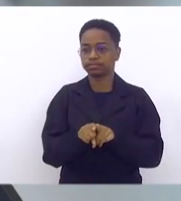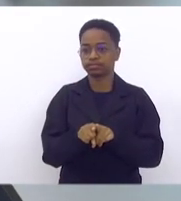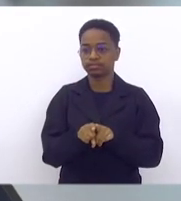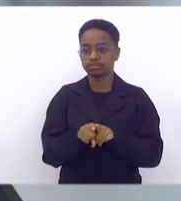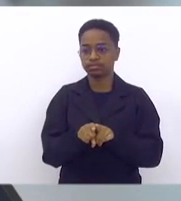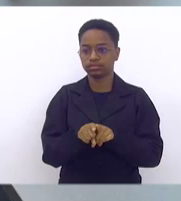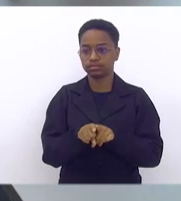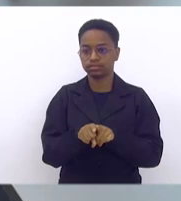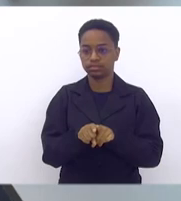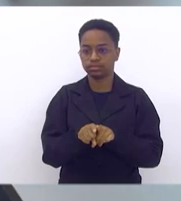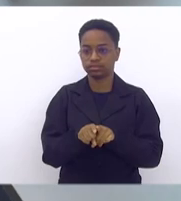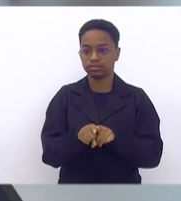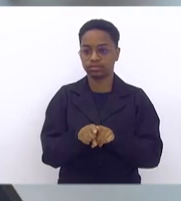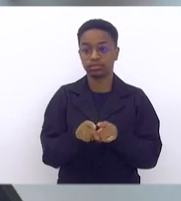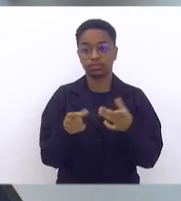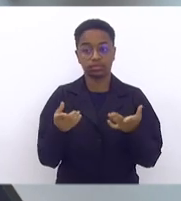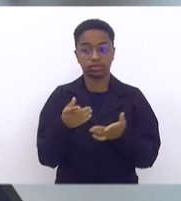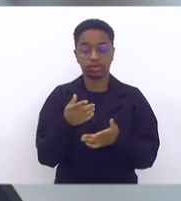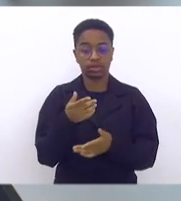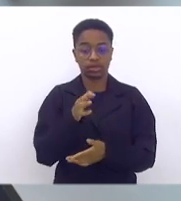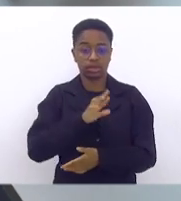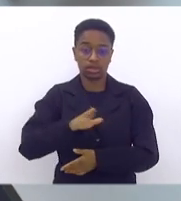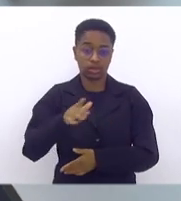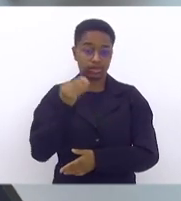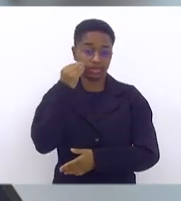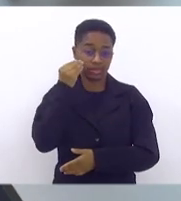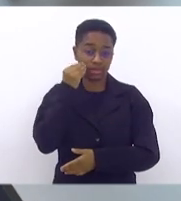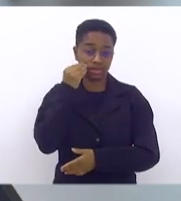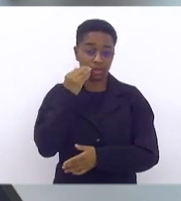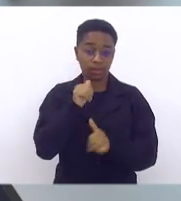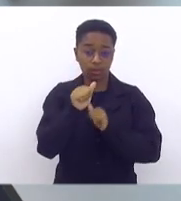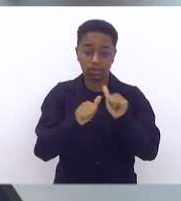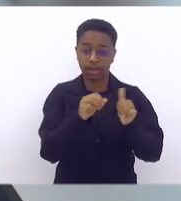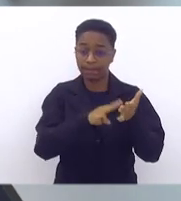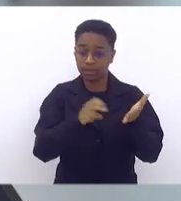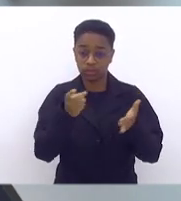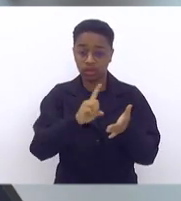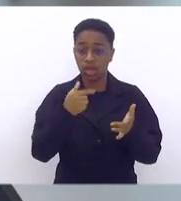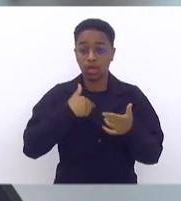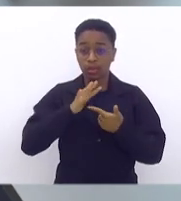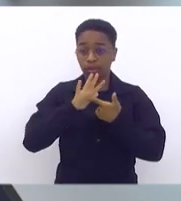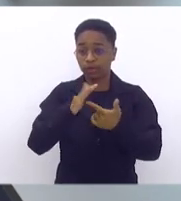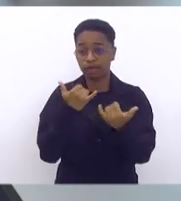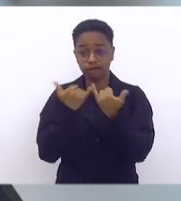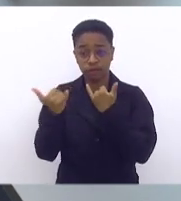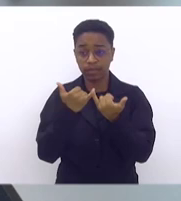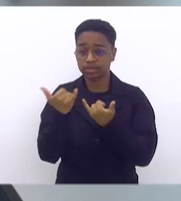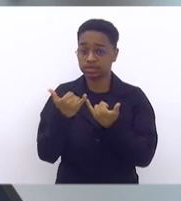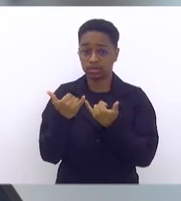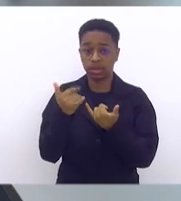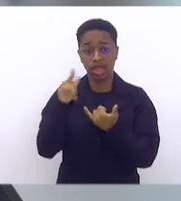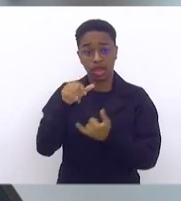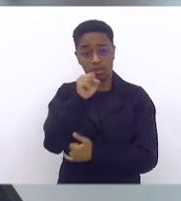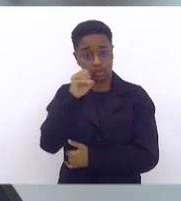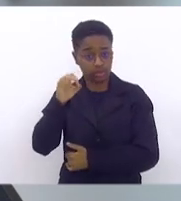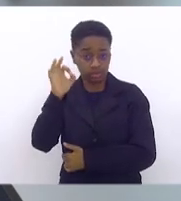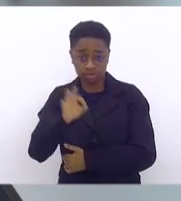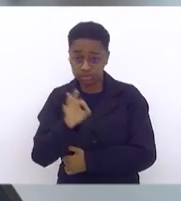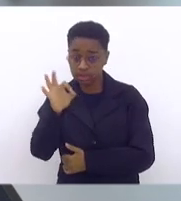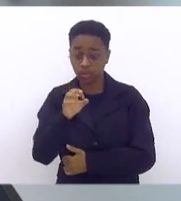Então, isso se busca em posição de uma ideologia. Não busca em posição de uma ideologia, gente. Eu estou falando de dados. Os dados, infelizmente, são esses. São